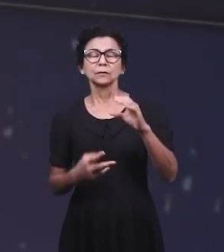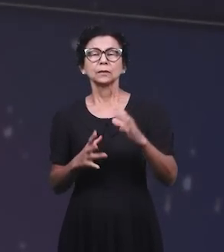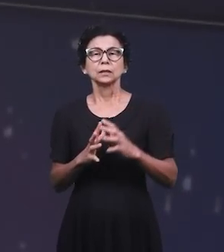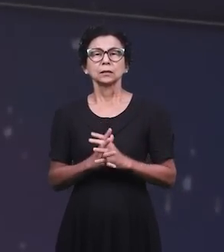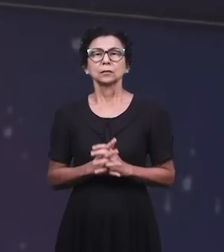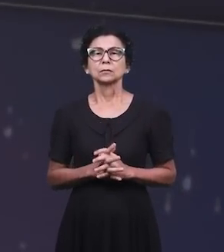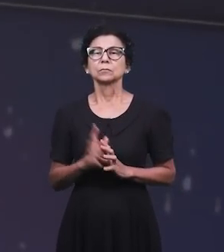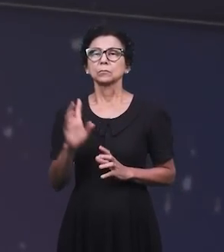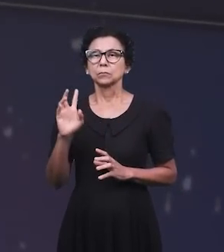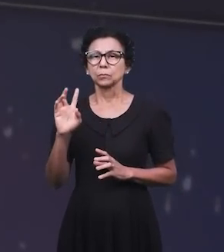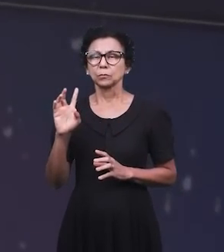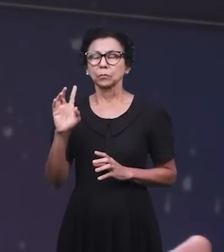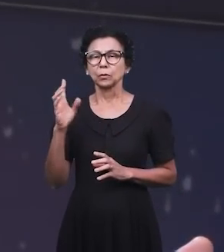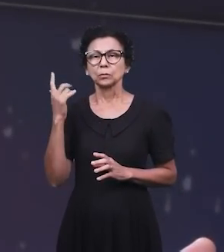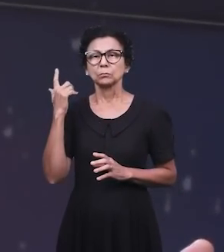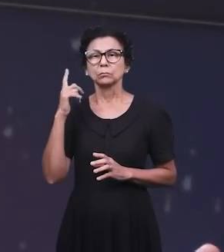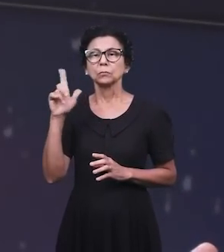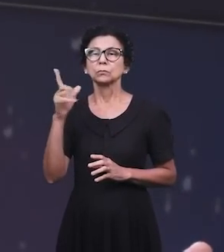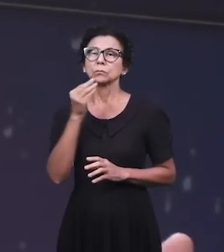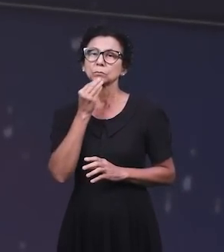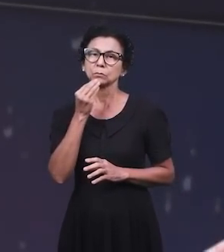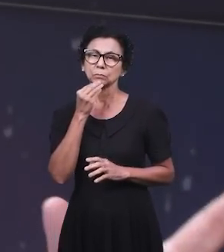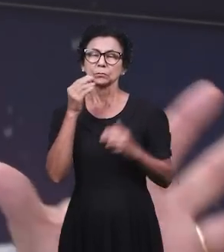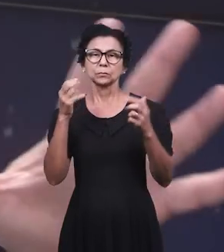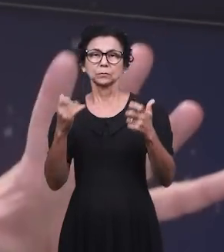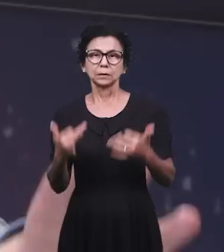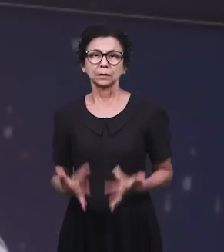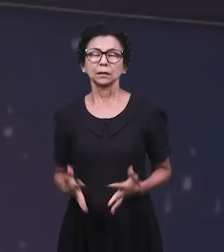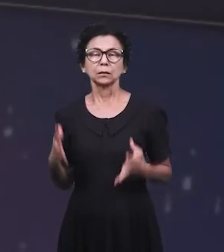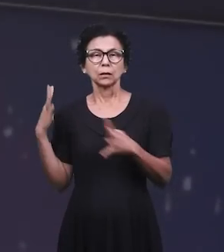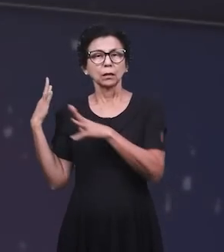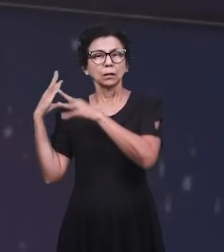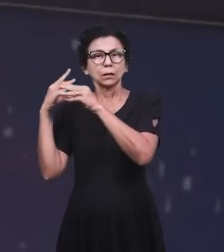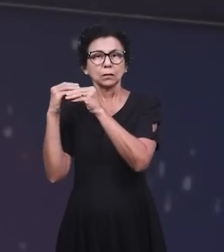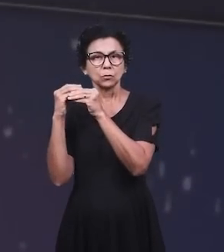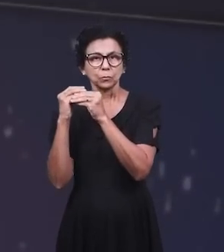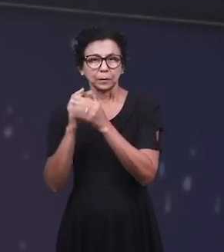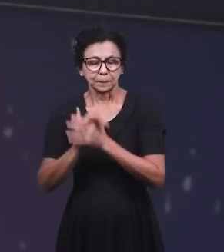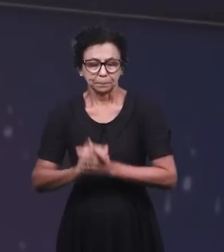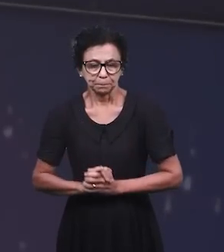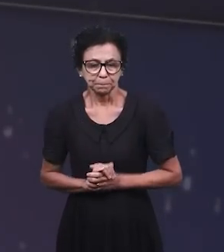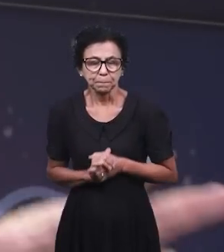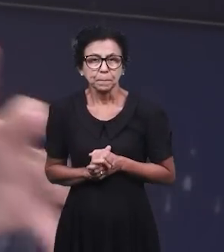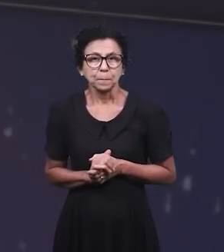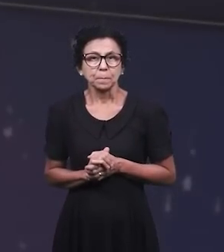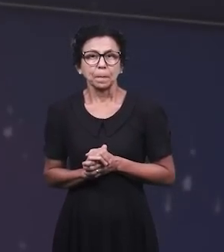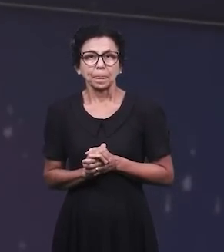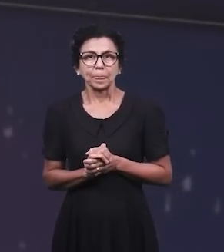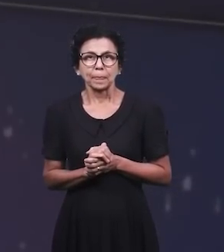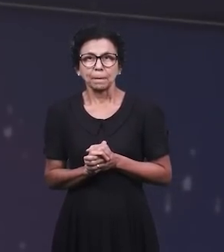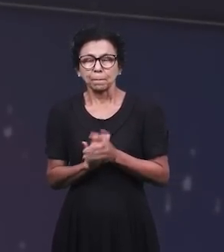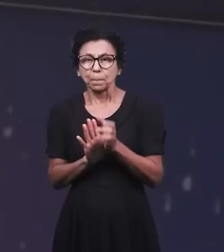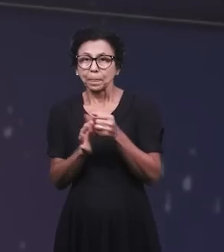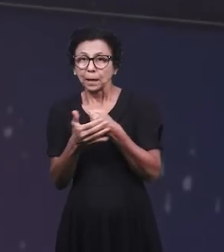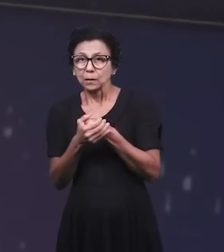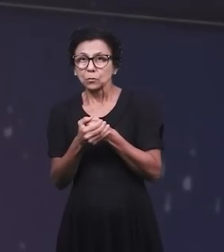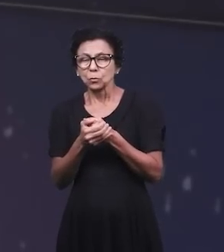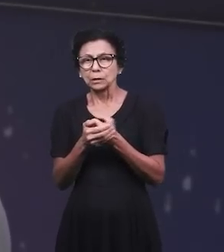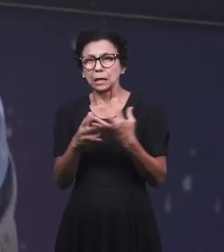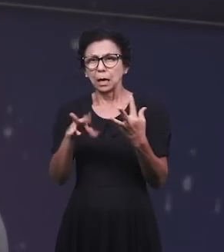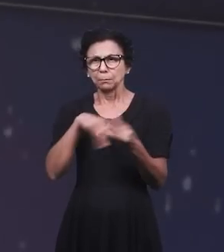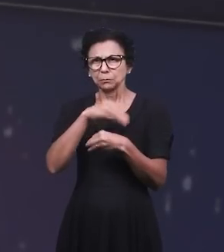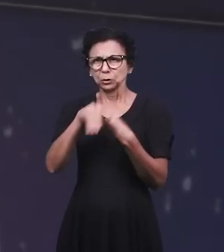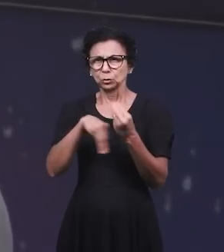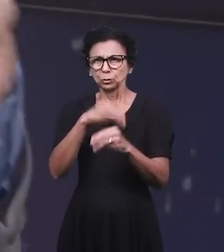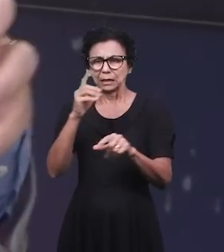a gente pode trazer em outro momento, que é a esteganografia. Mas nós vamos atentar aqui agora para a criptografia, que é esconder uma mensagem,